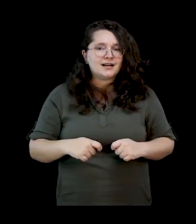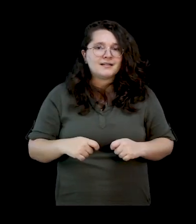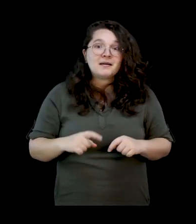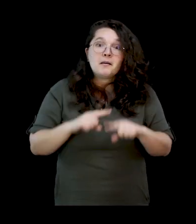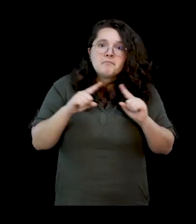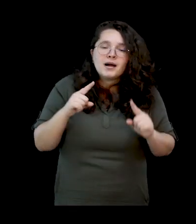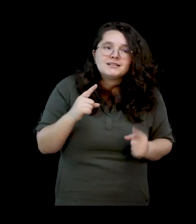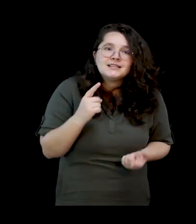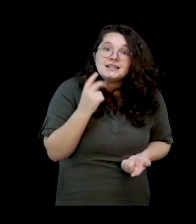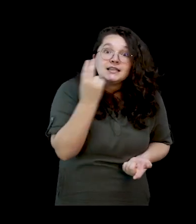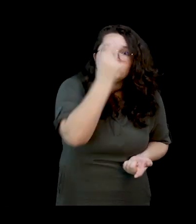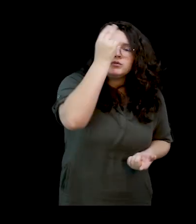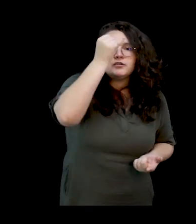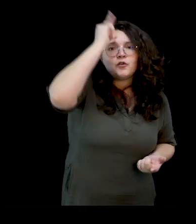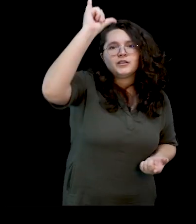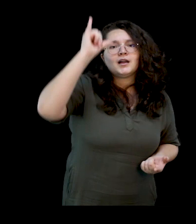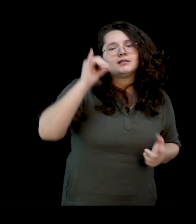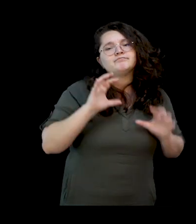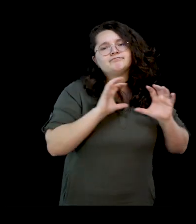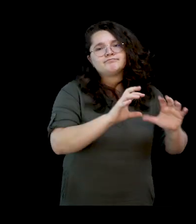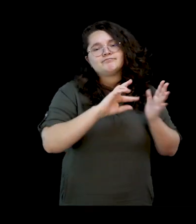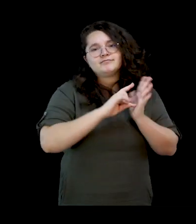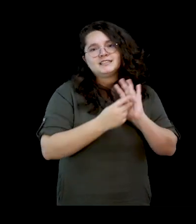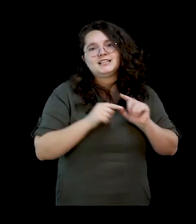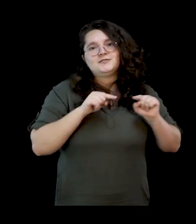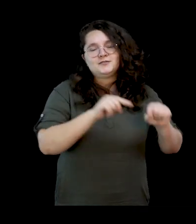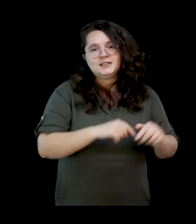catástrofe poderia ter sido evitada, mas a gente